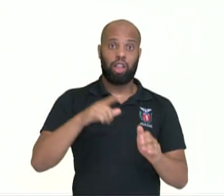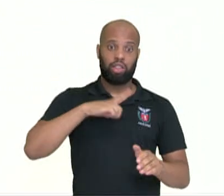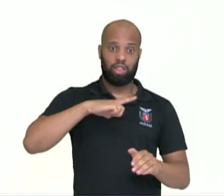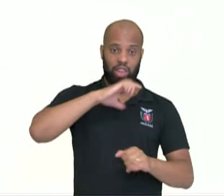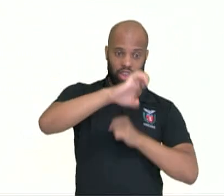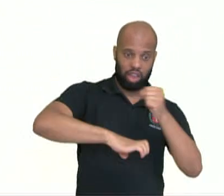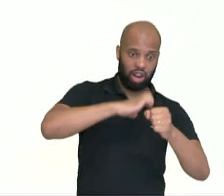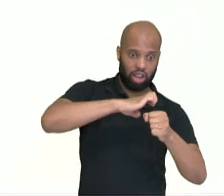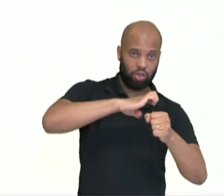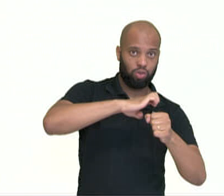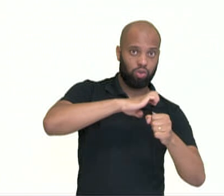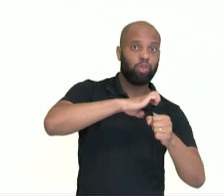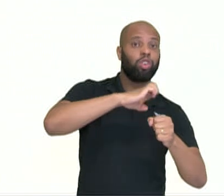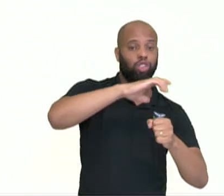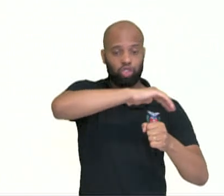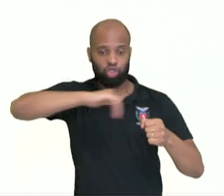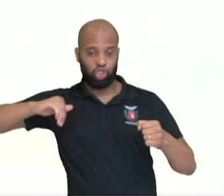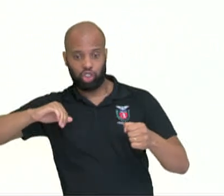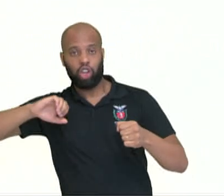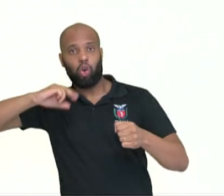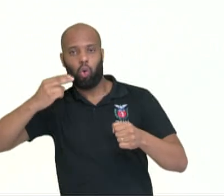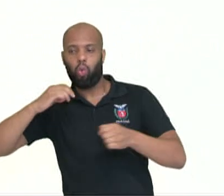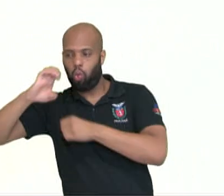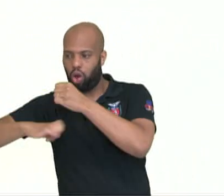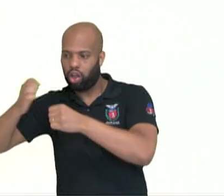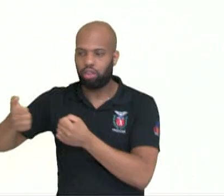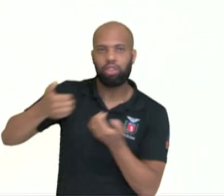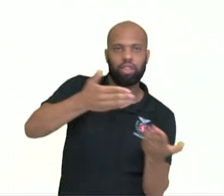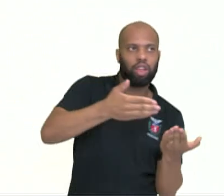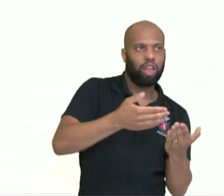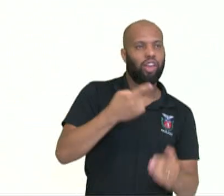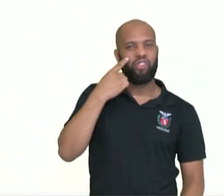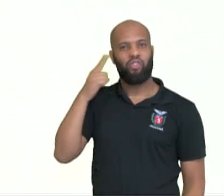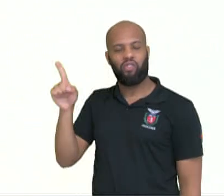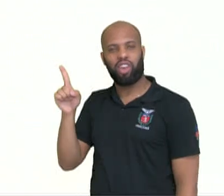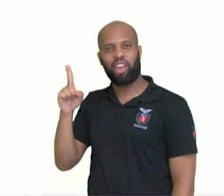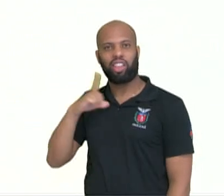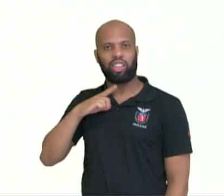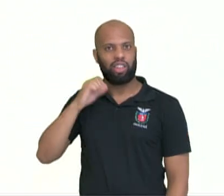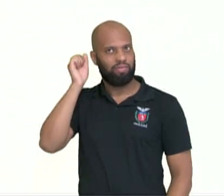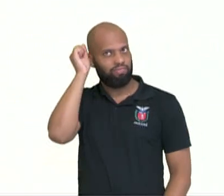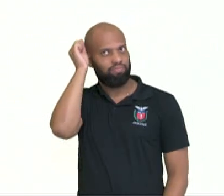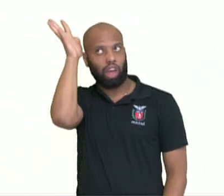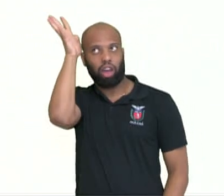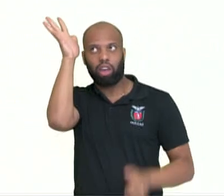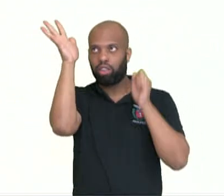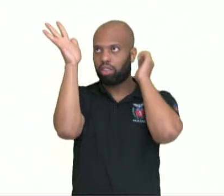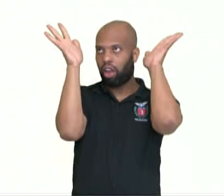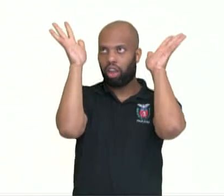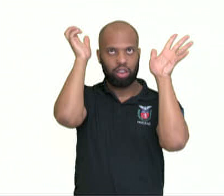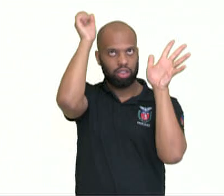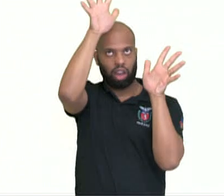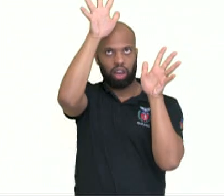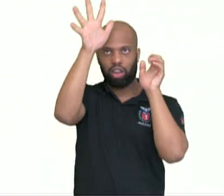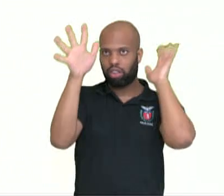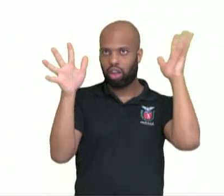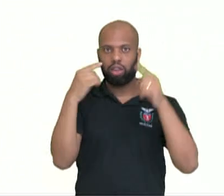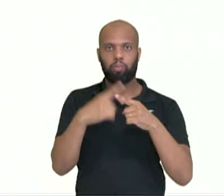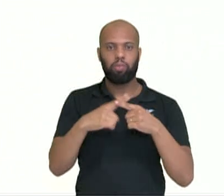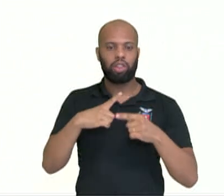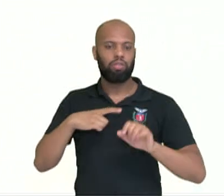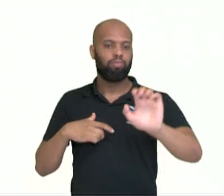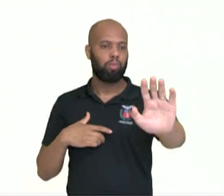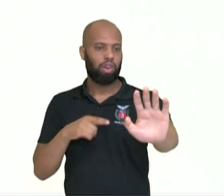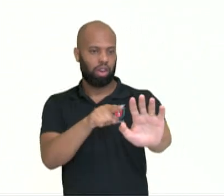fornecendo elétrons para esse corpo. No caso aqui a moça, ó o cabelo dela lá, está esférico o cabelo dela. Né? Por quê? Porque ela encostou num corpo